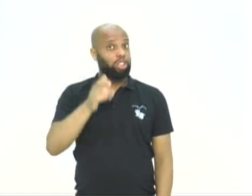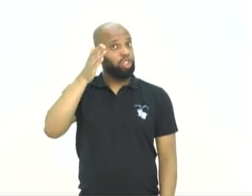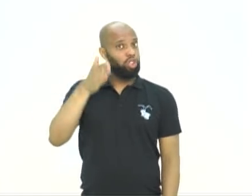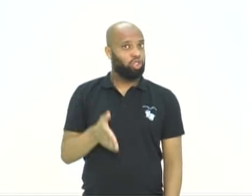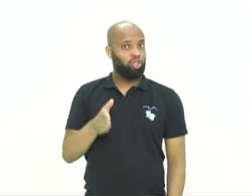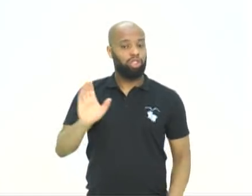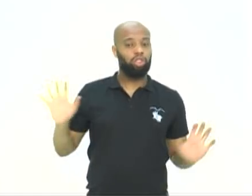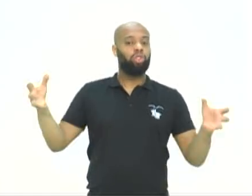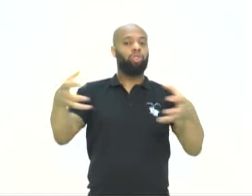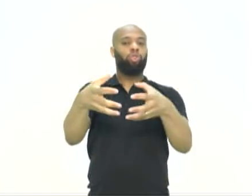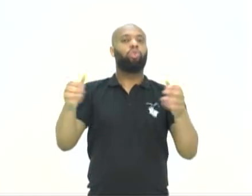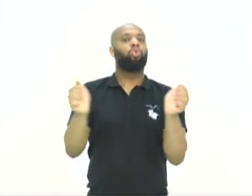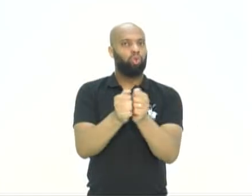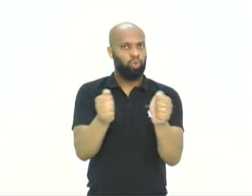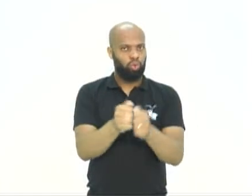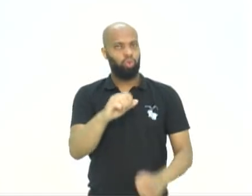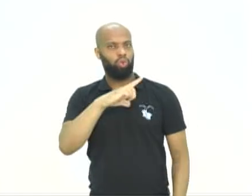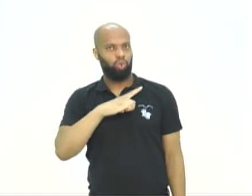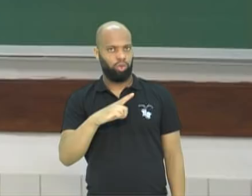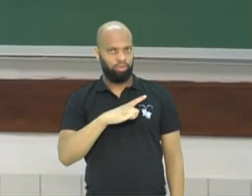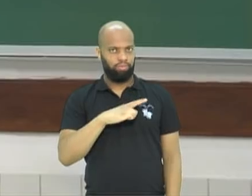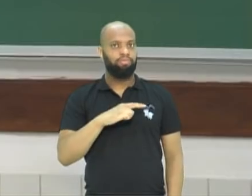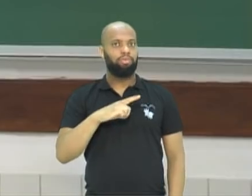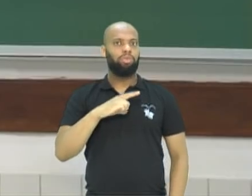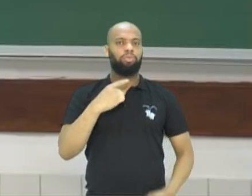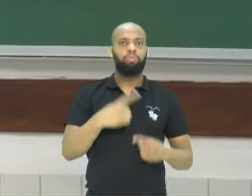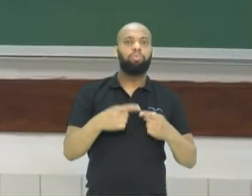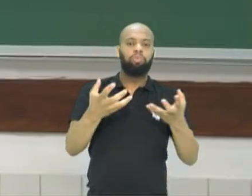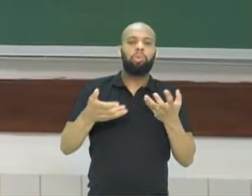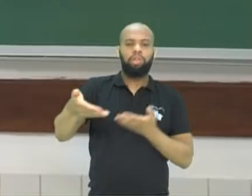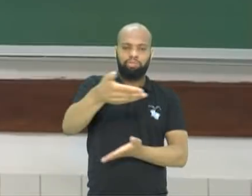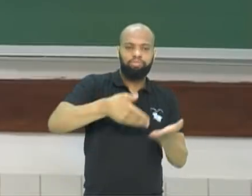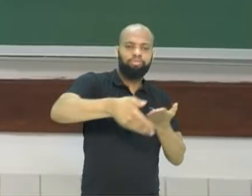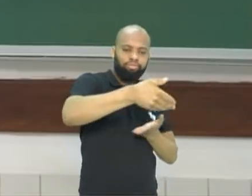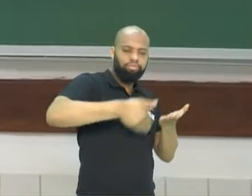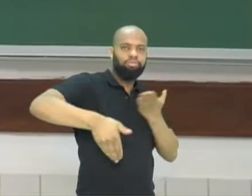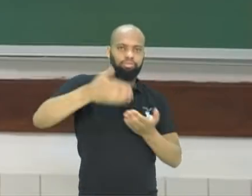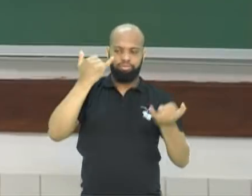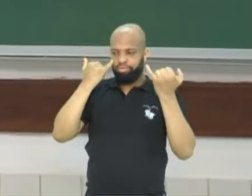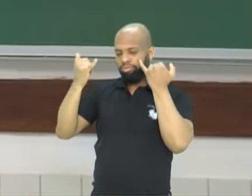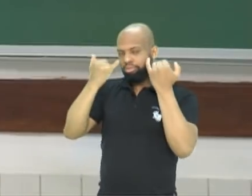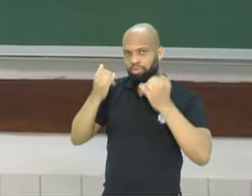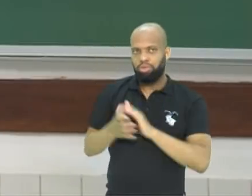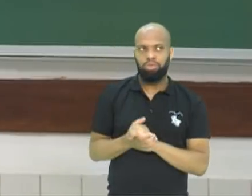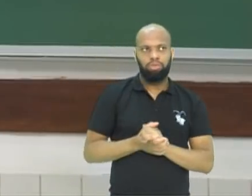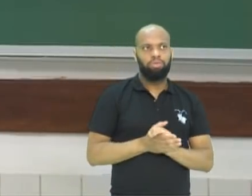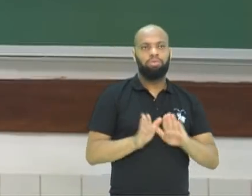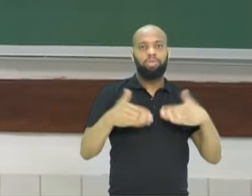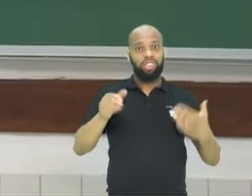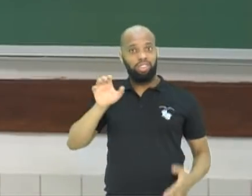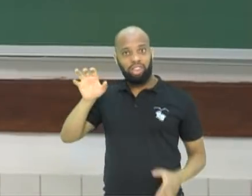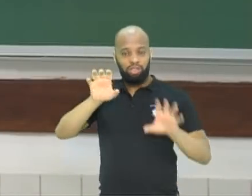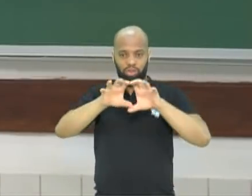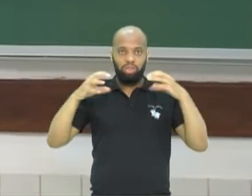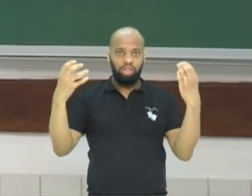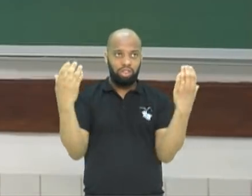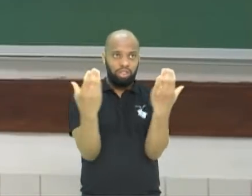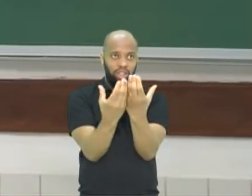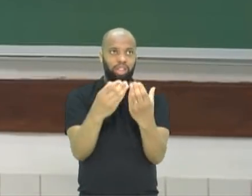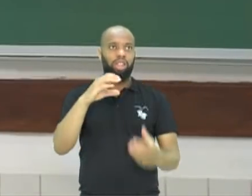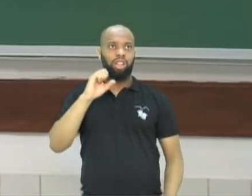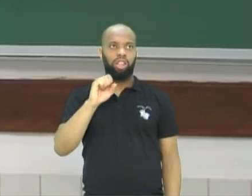em se reunir, corpo científico, se reunir para trocar informações. Essa conferência, a Conferência de Solvay,